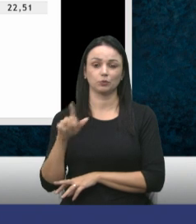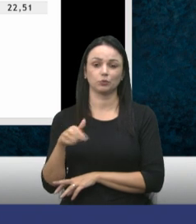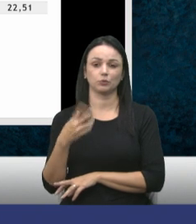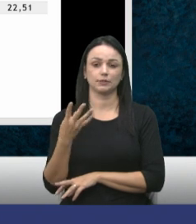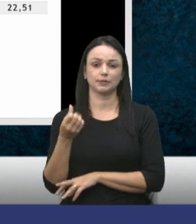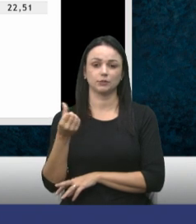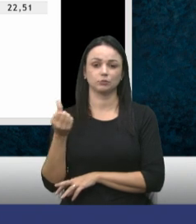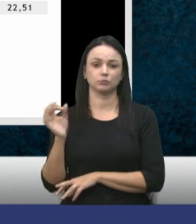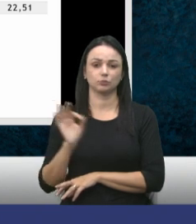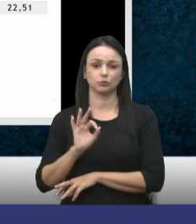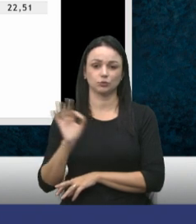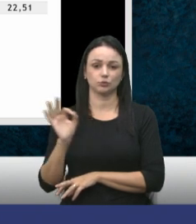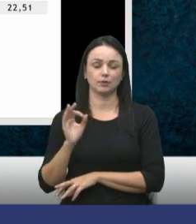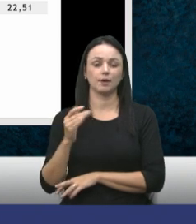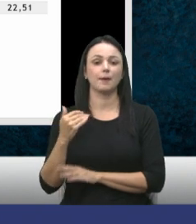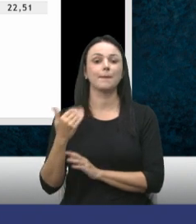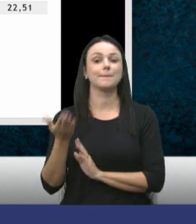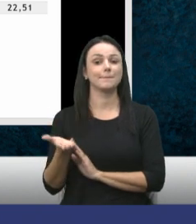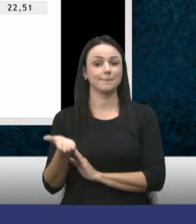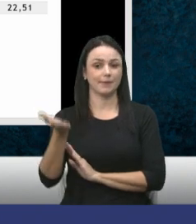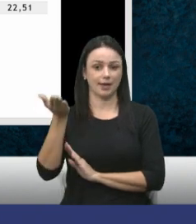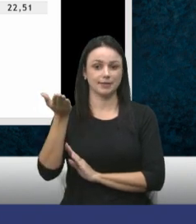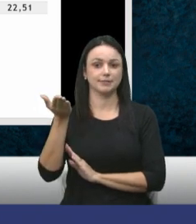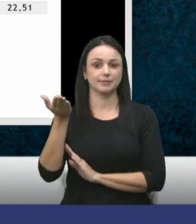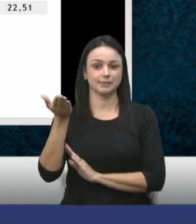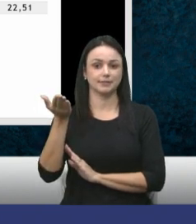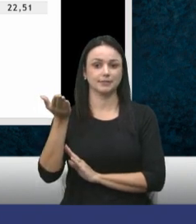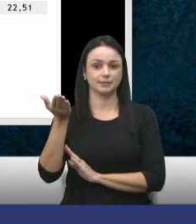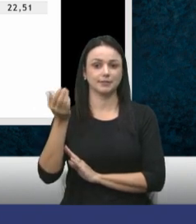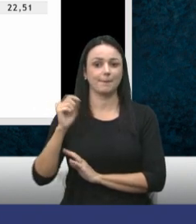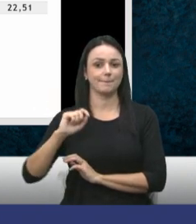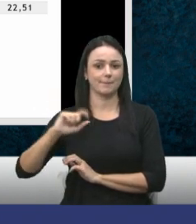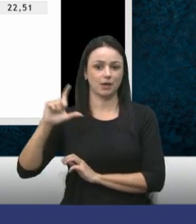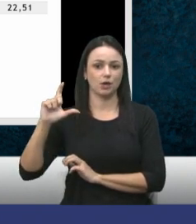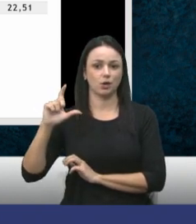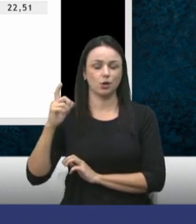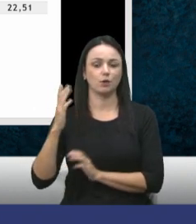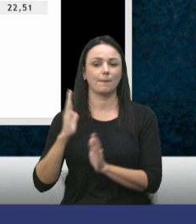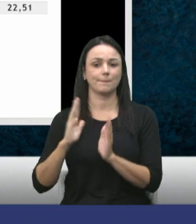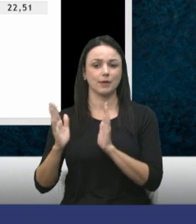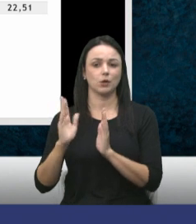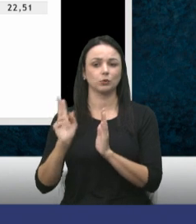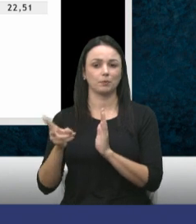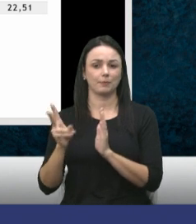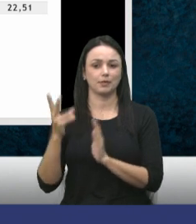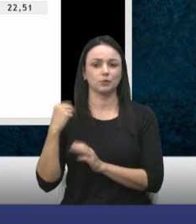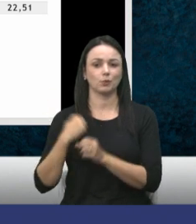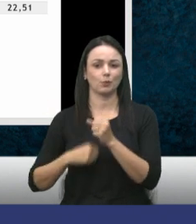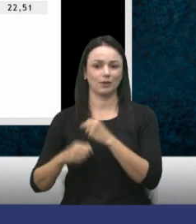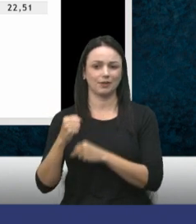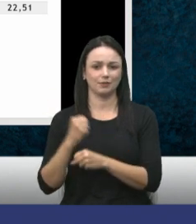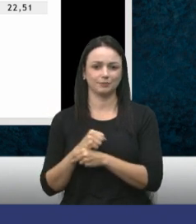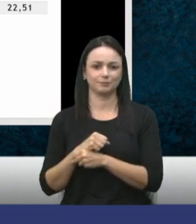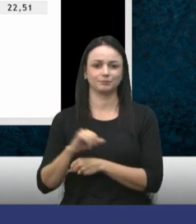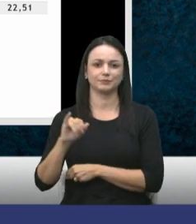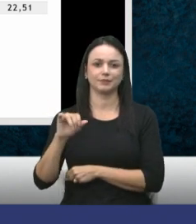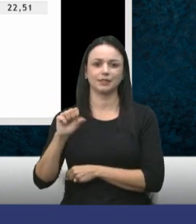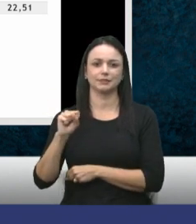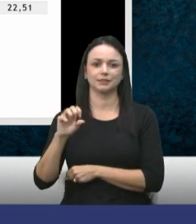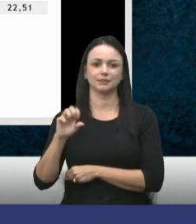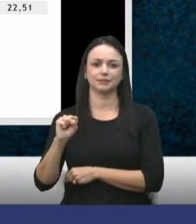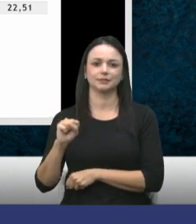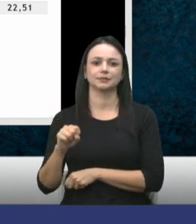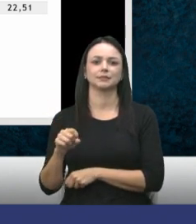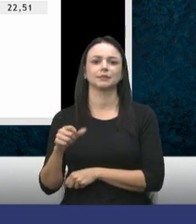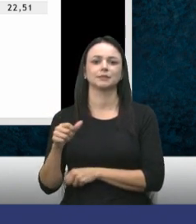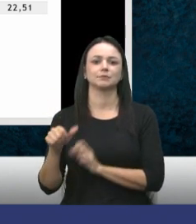41,56% de receita maior do que o mesmo período de 2023. ISS, arrecadação no